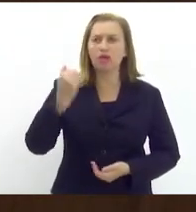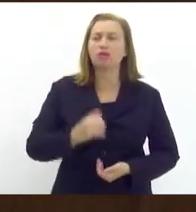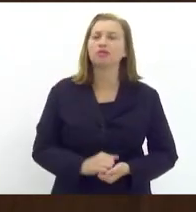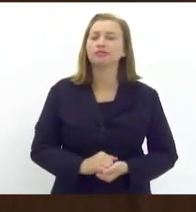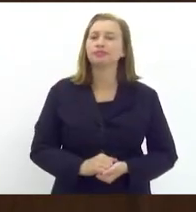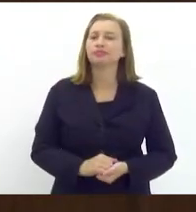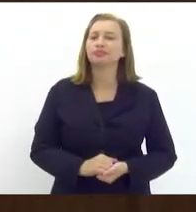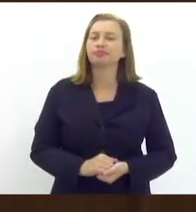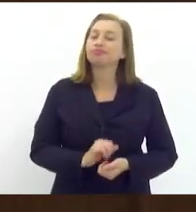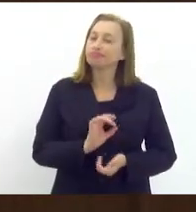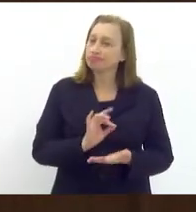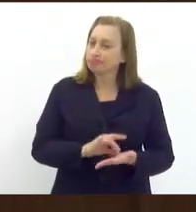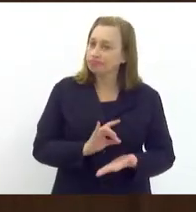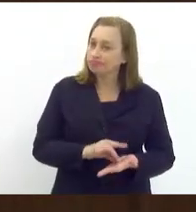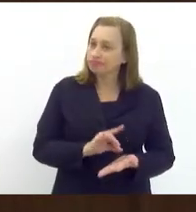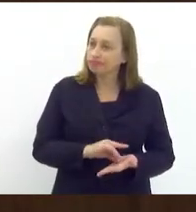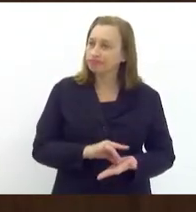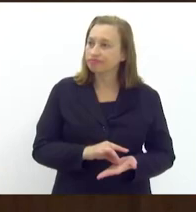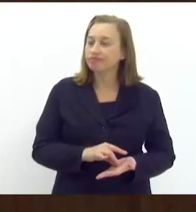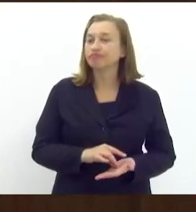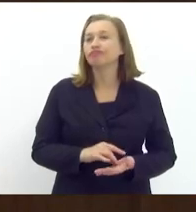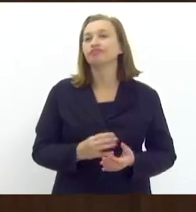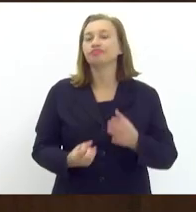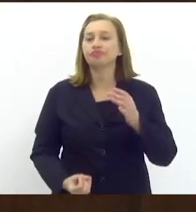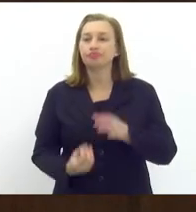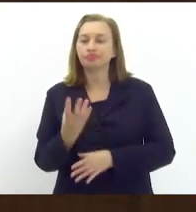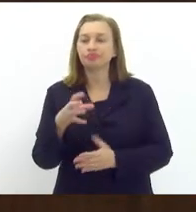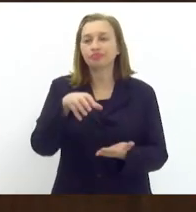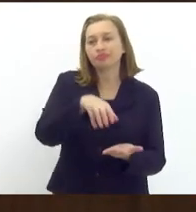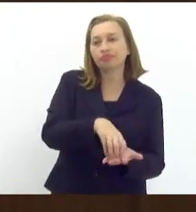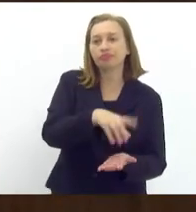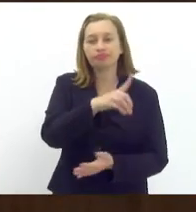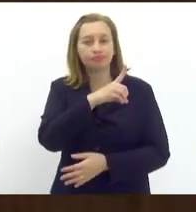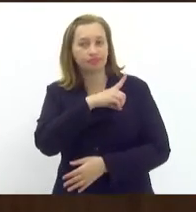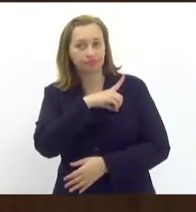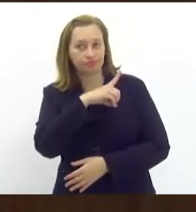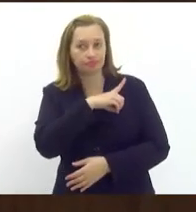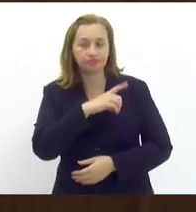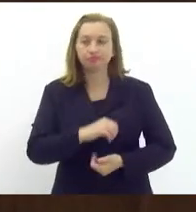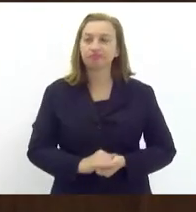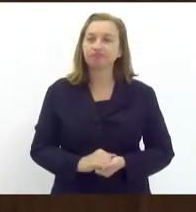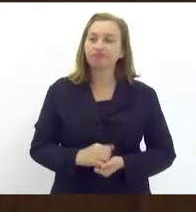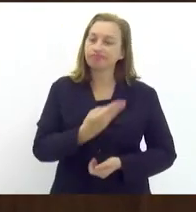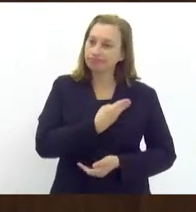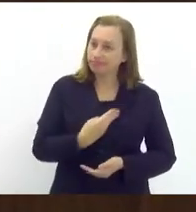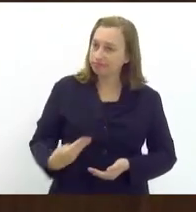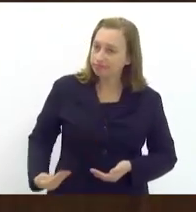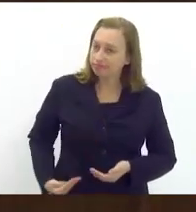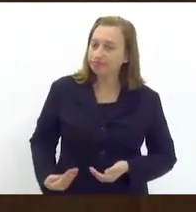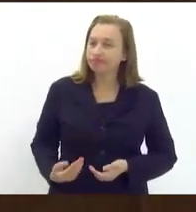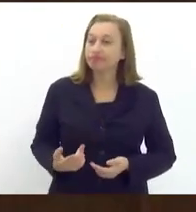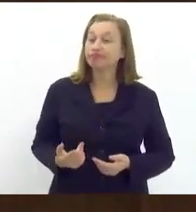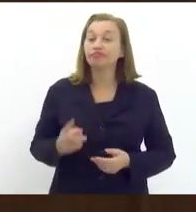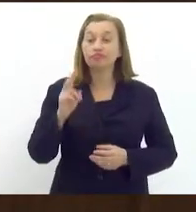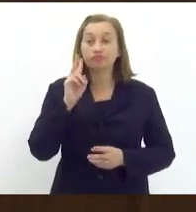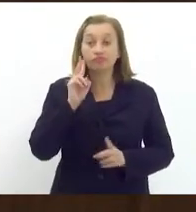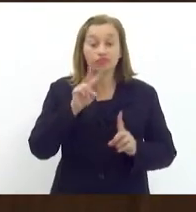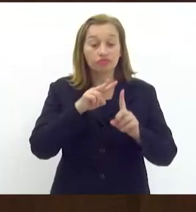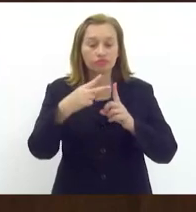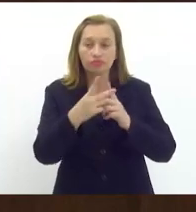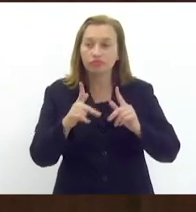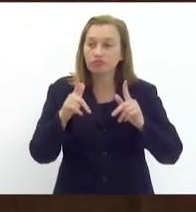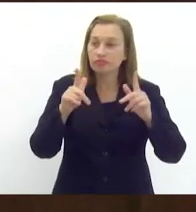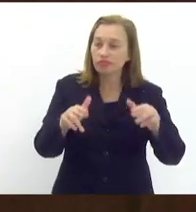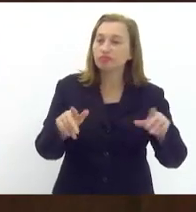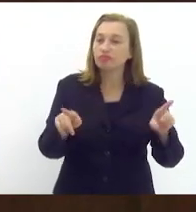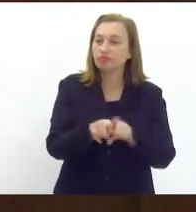espero verdadeiramente diante da implantação da delegacia que o senhor Governador Faça o mesmo olhar da divisão de